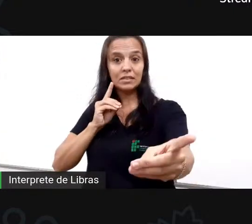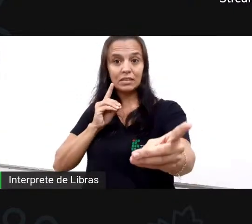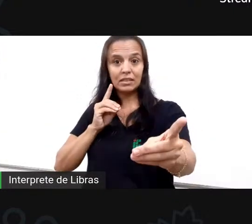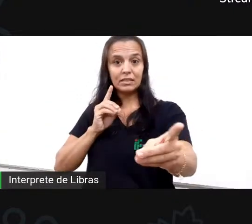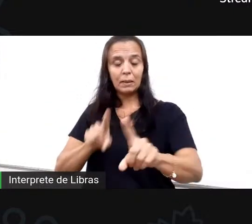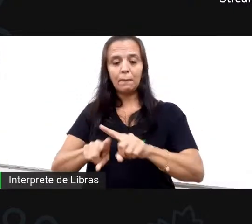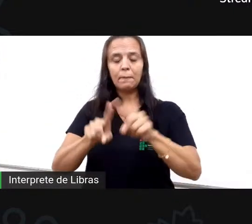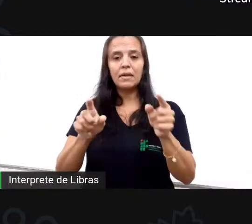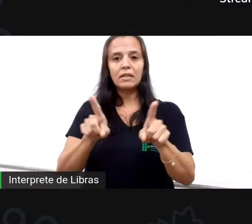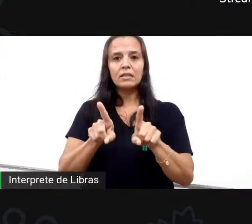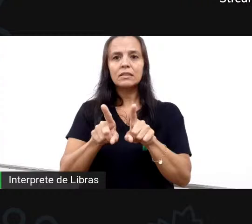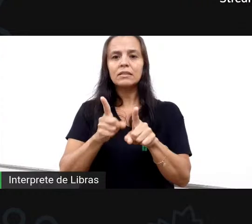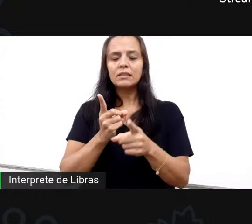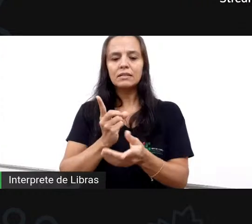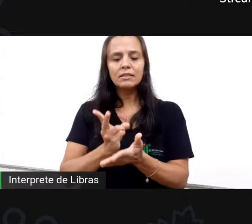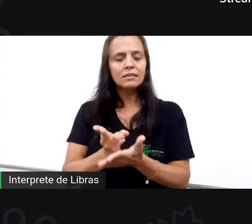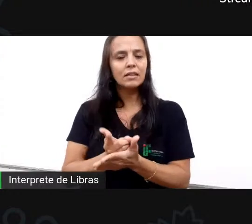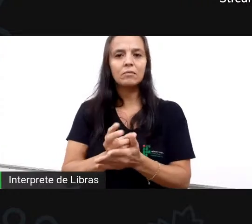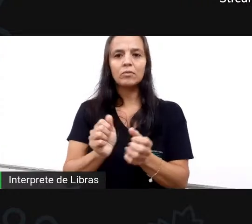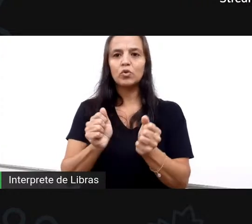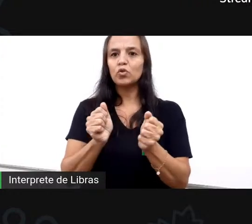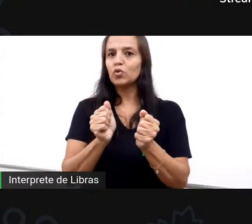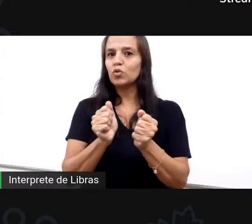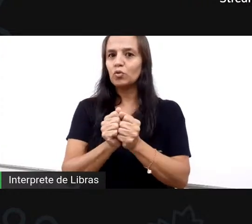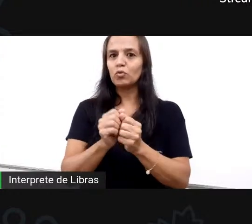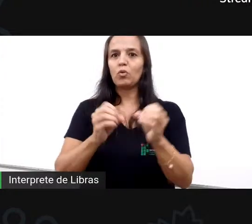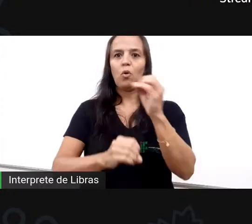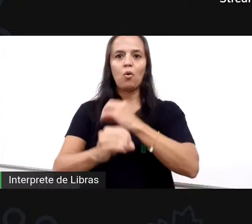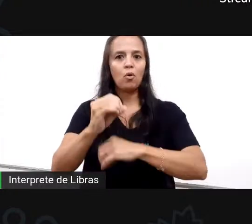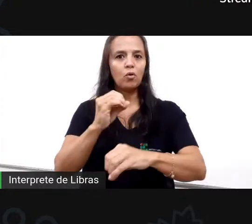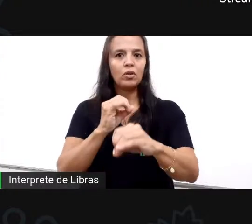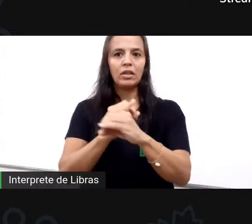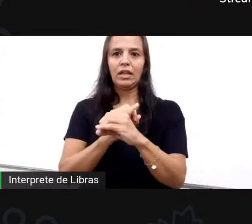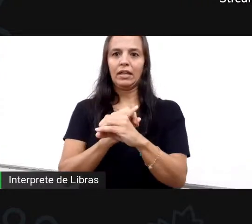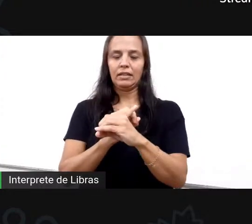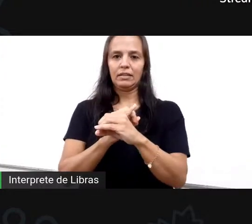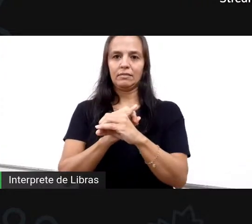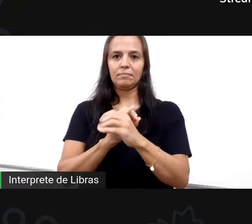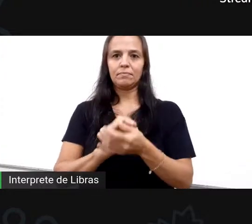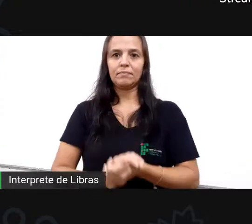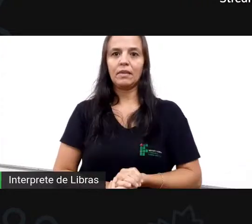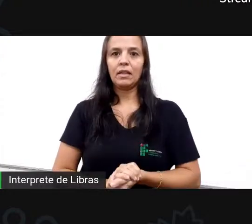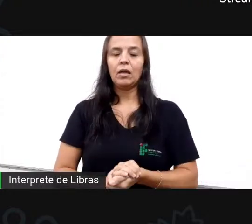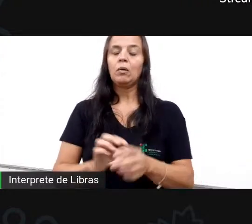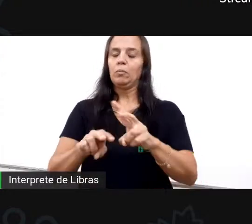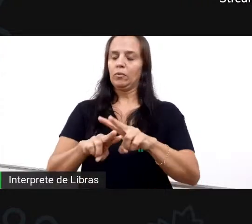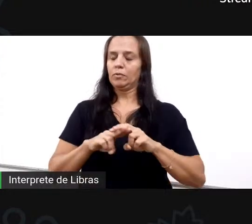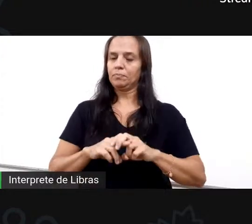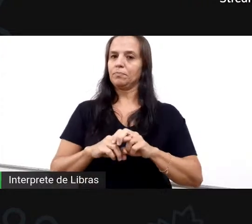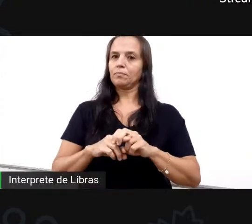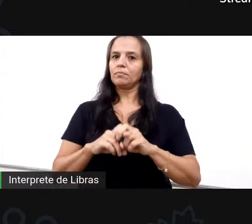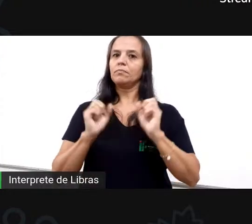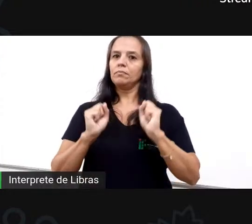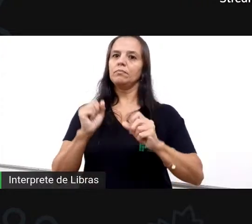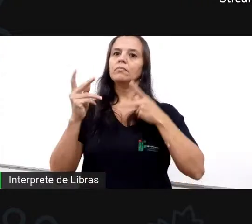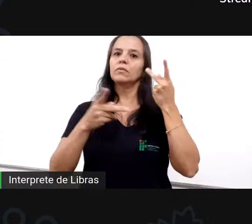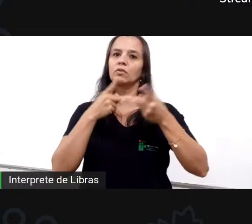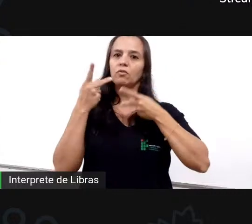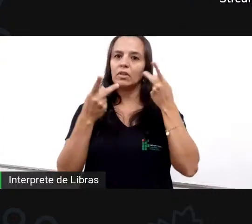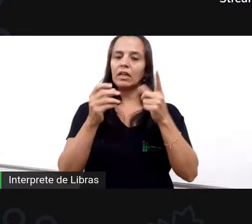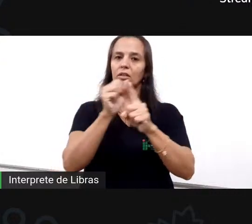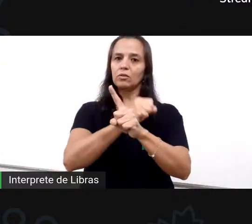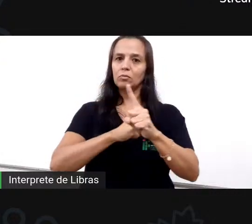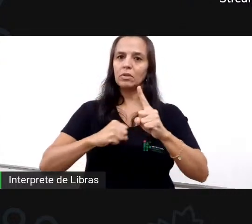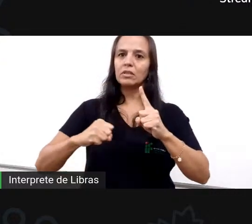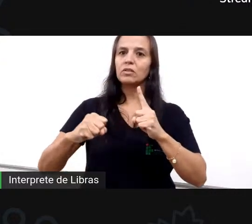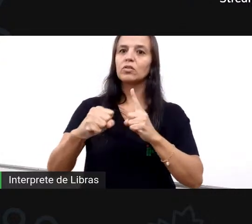sempre junto de forma virtual e online. Portanto, eu posso afirmar que numa sociedade tão